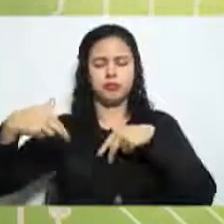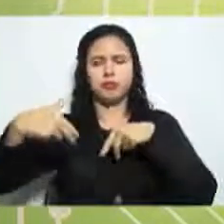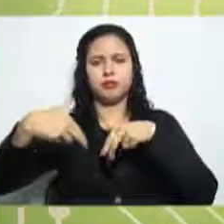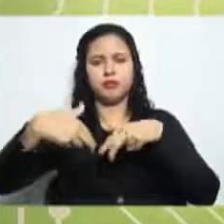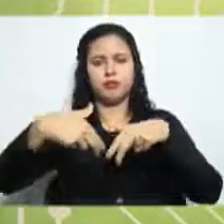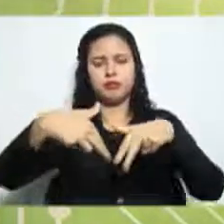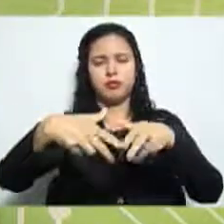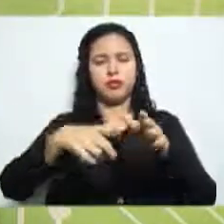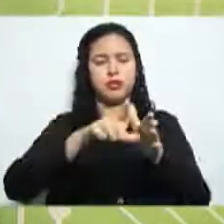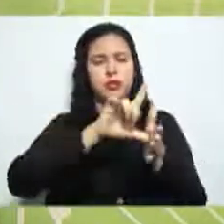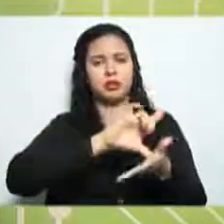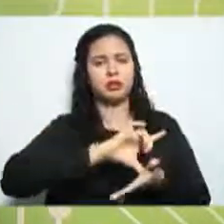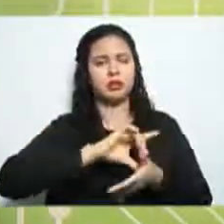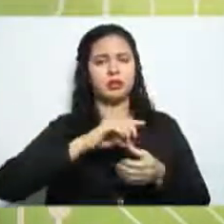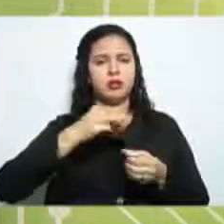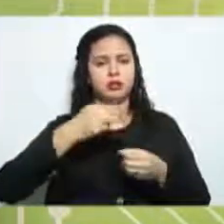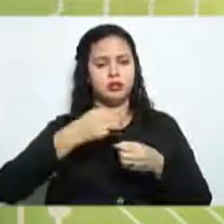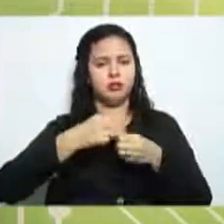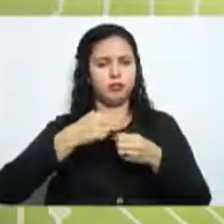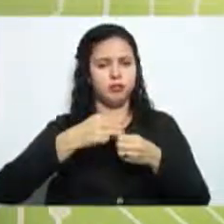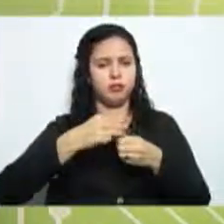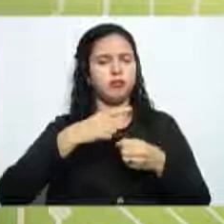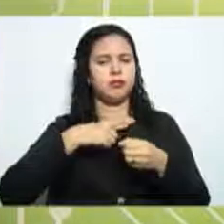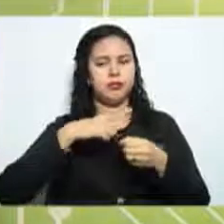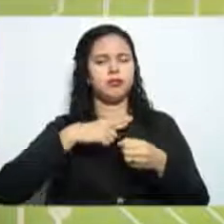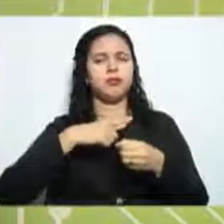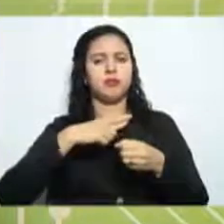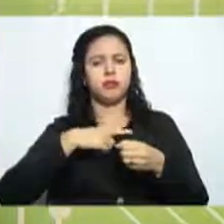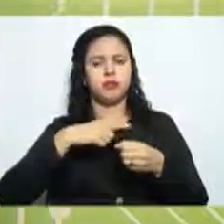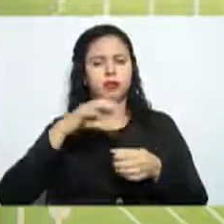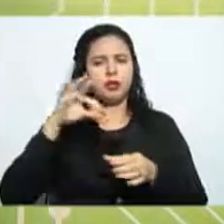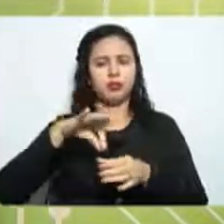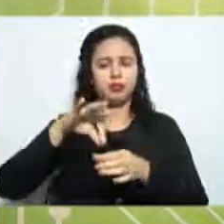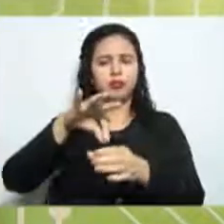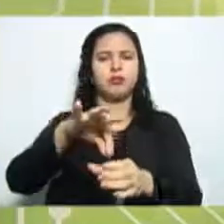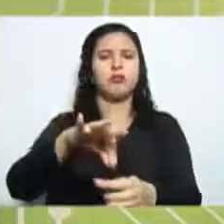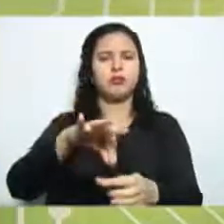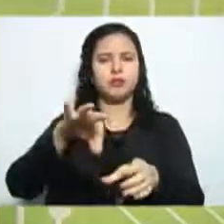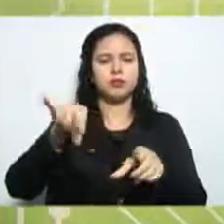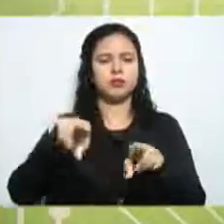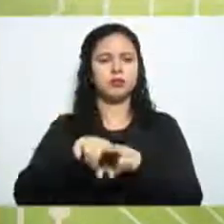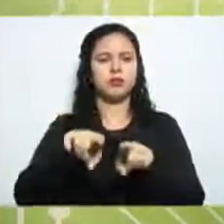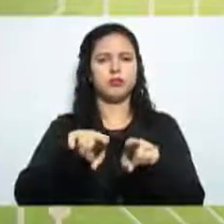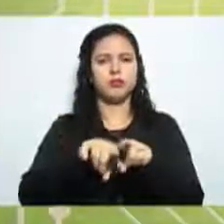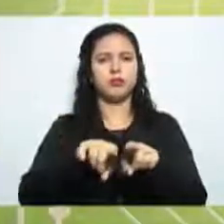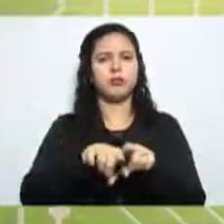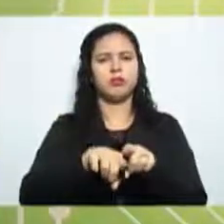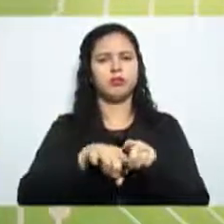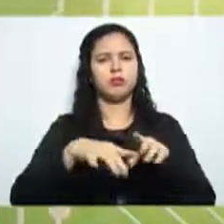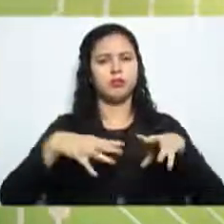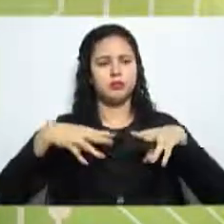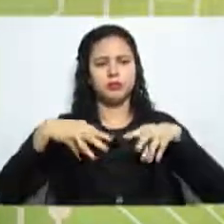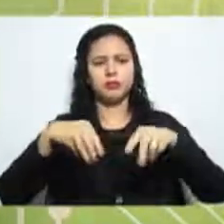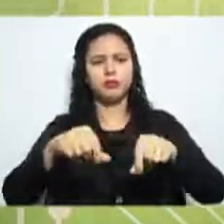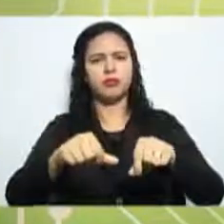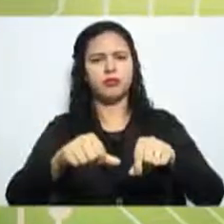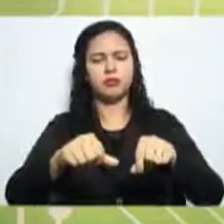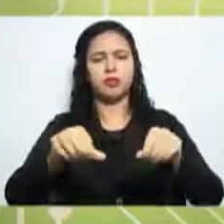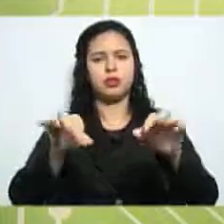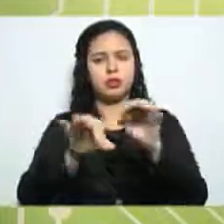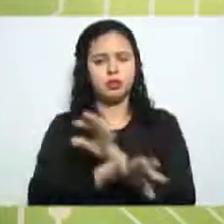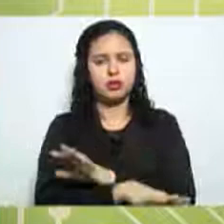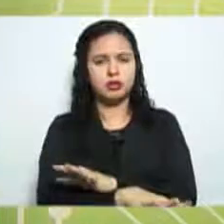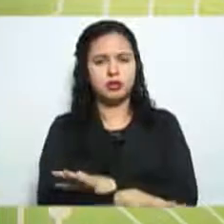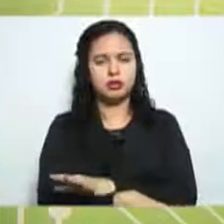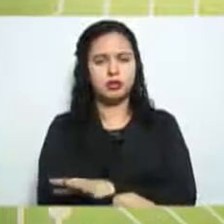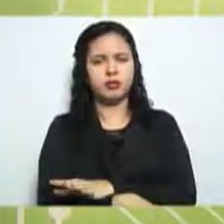construído esse espaço, o município tinha revitalizado aquele local, plantado árvores, feito uma jardinagem, e aí terminou de fazer essa